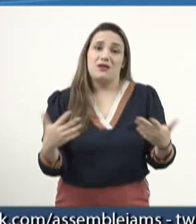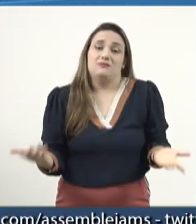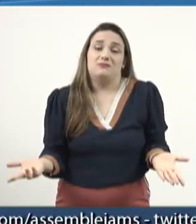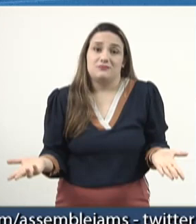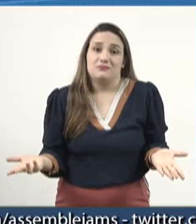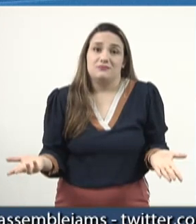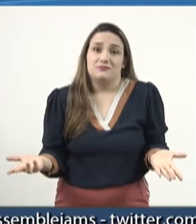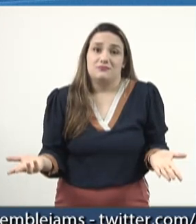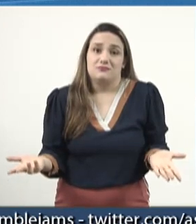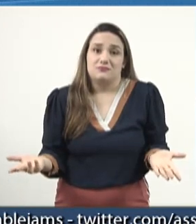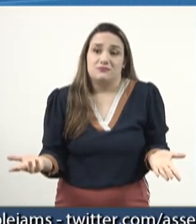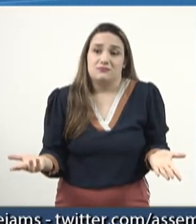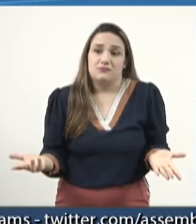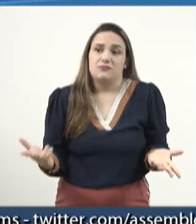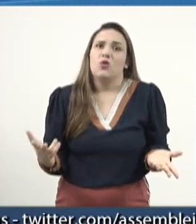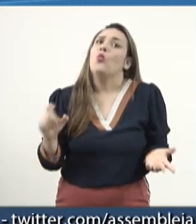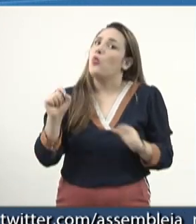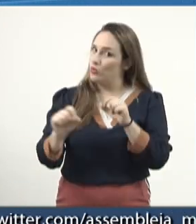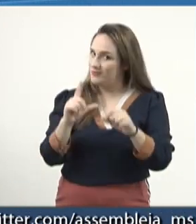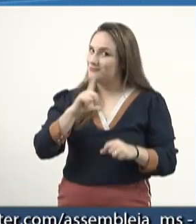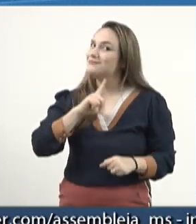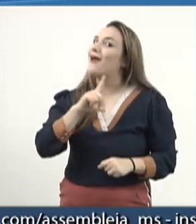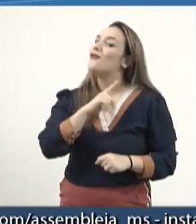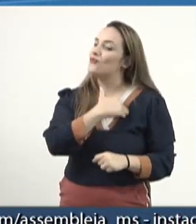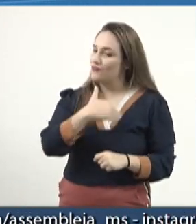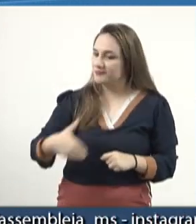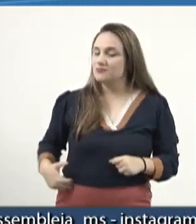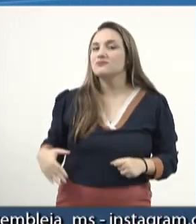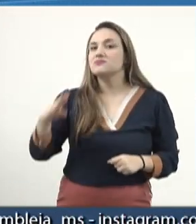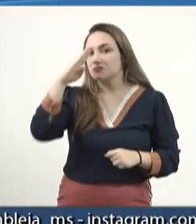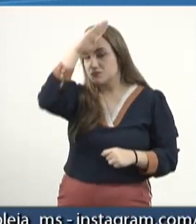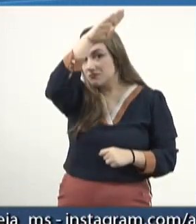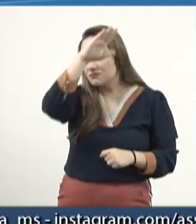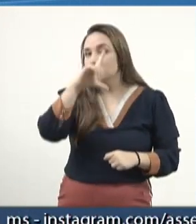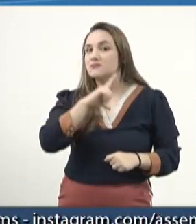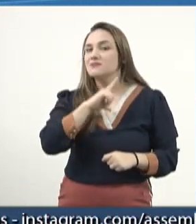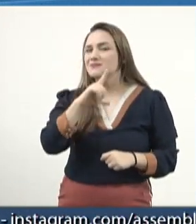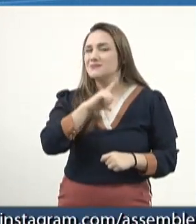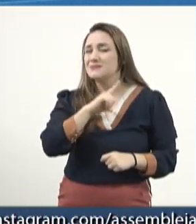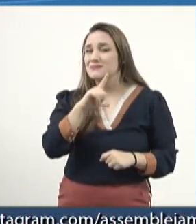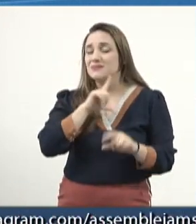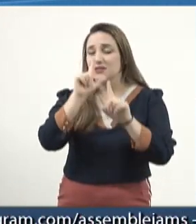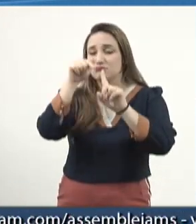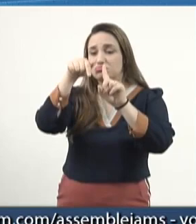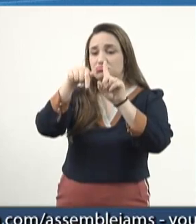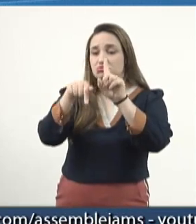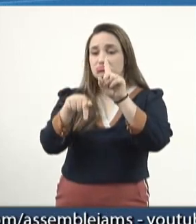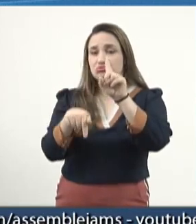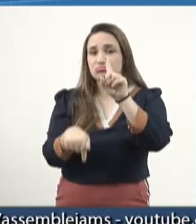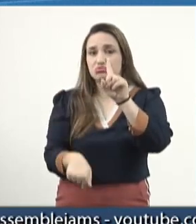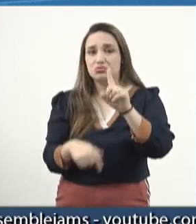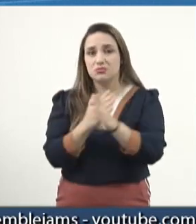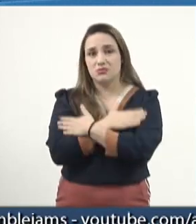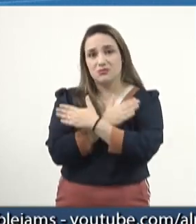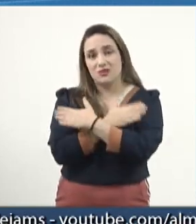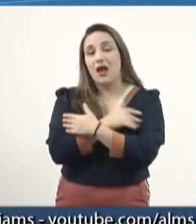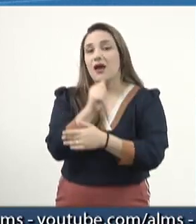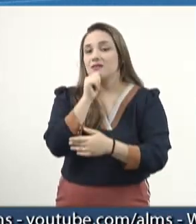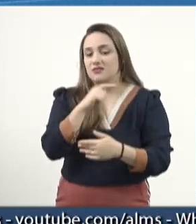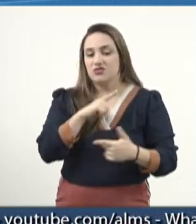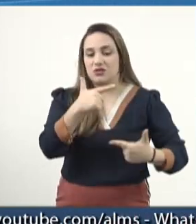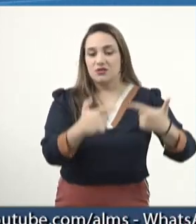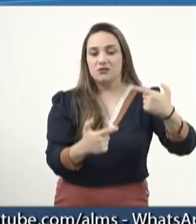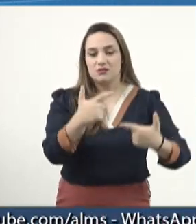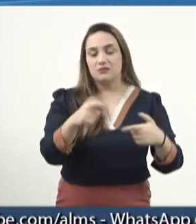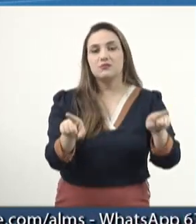que, durante o governo Bolsonaro, nós tivemos os menores índices de desemprego, mesmo enfrentando uma guerra e